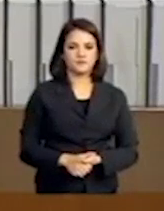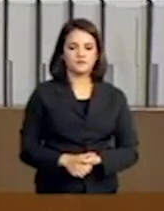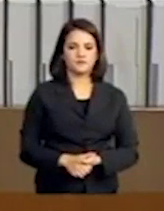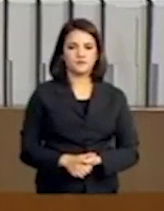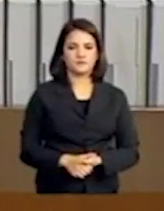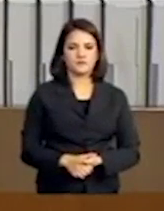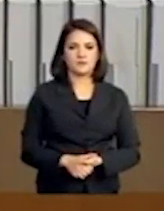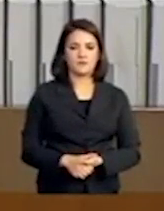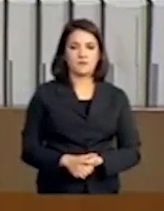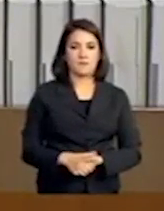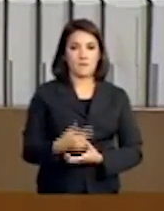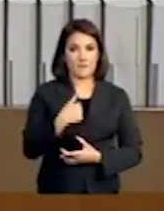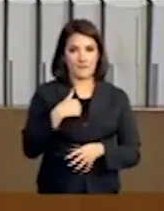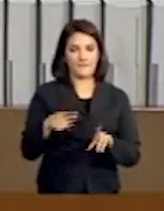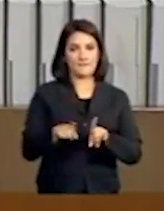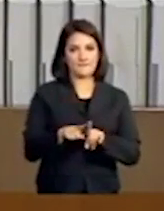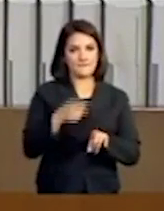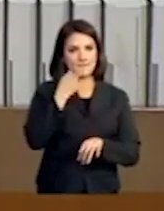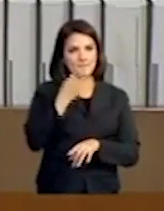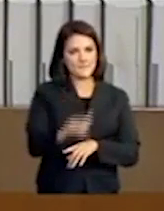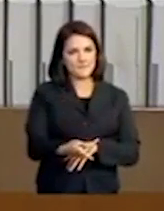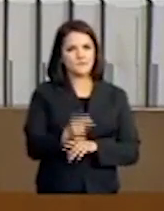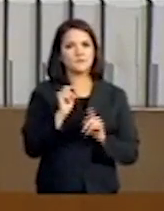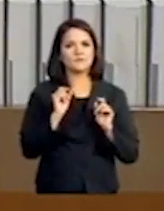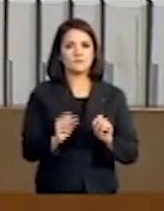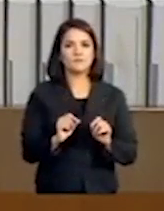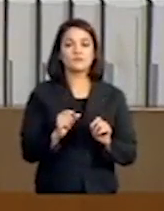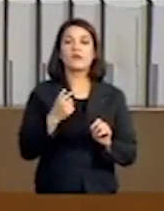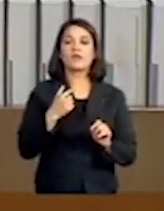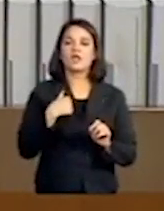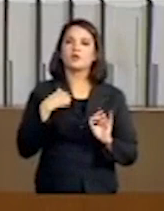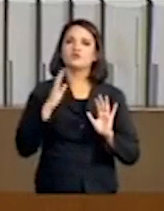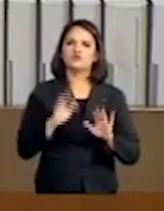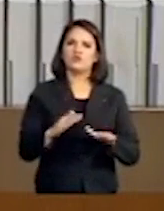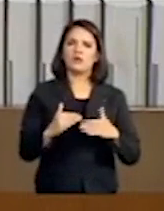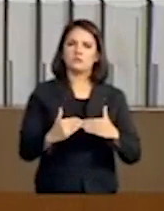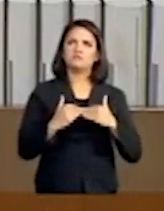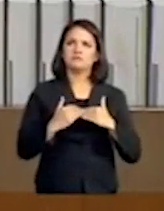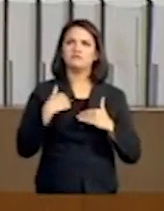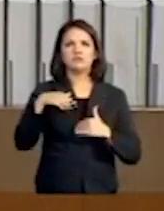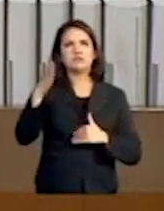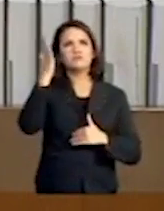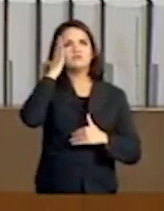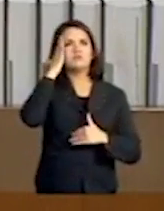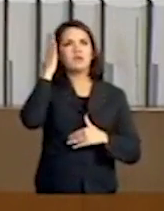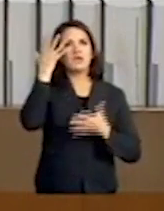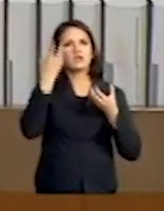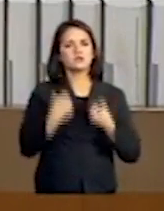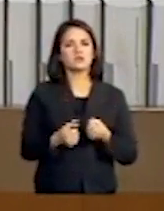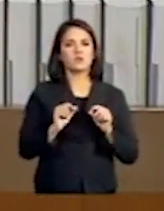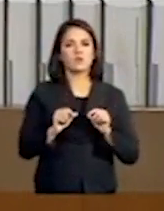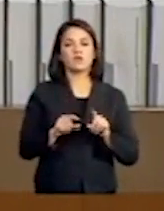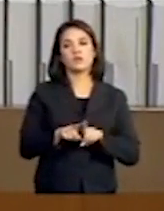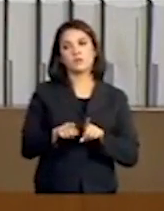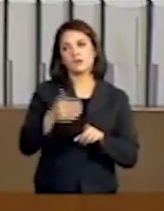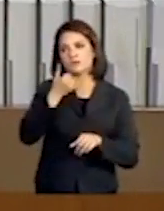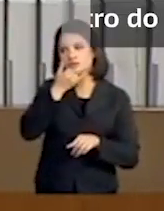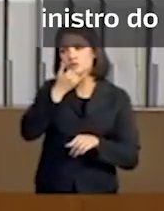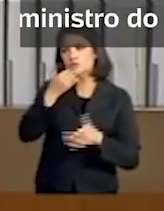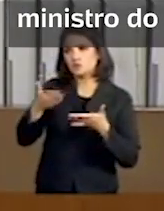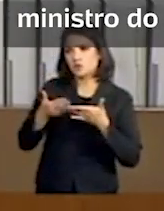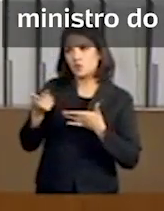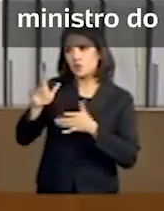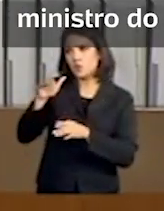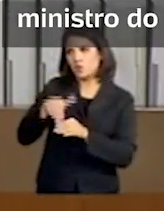Digo, então, que sob essa perspectiva, estou convencido, mais uma vez, pedindo vênia aos respeitosos votos em